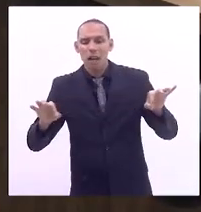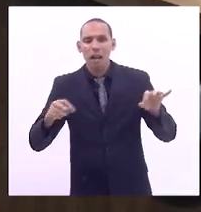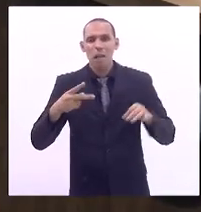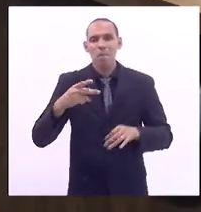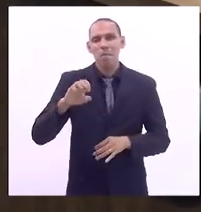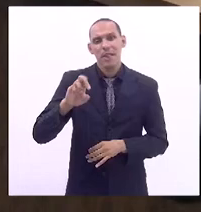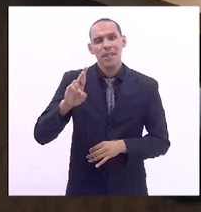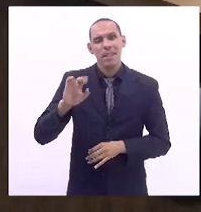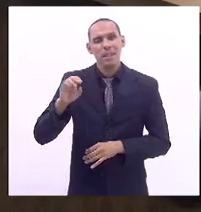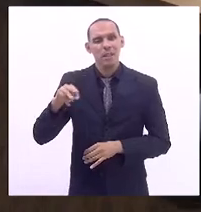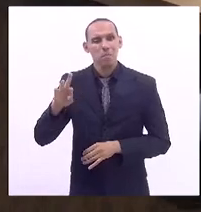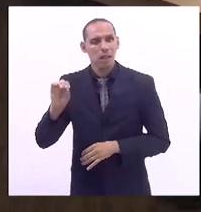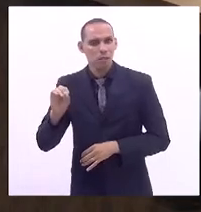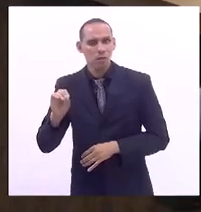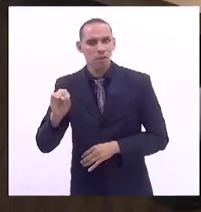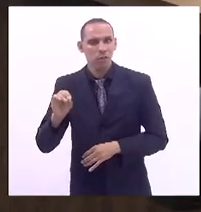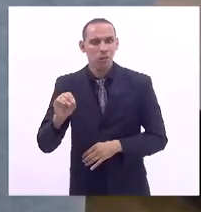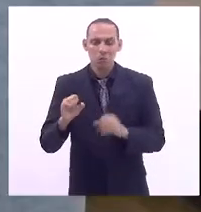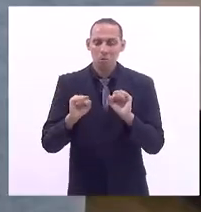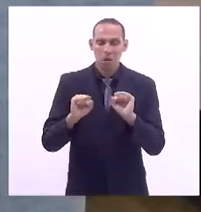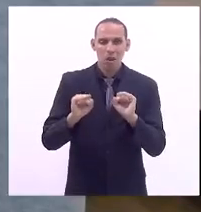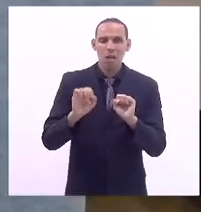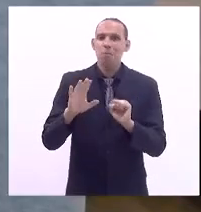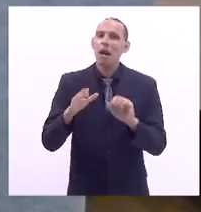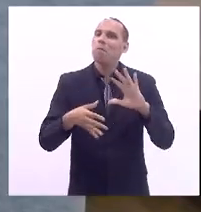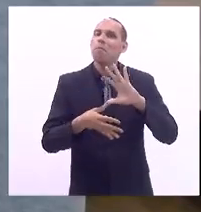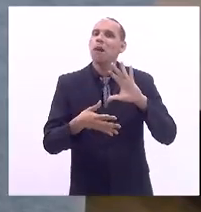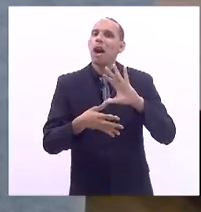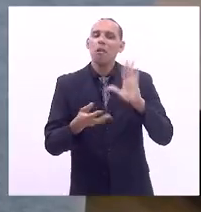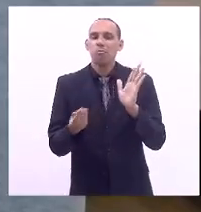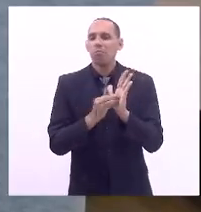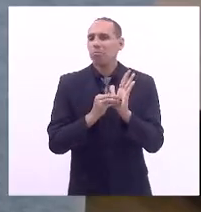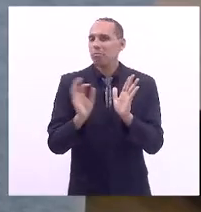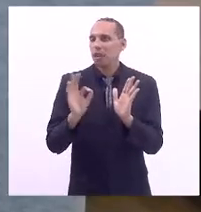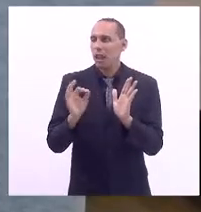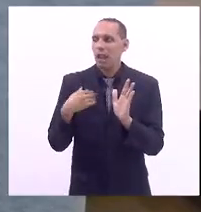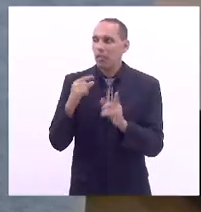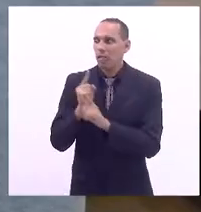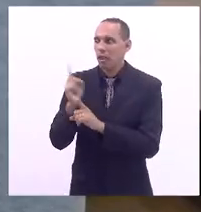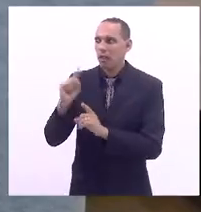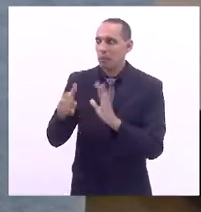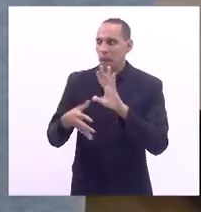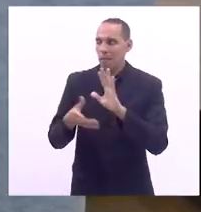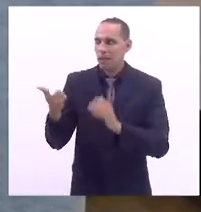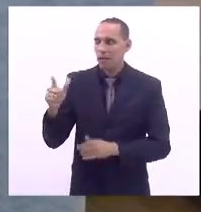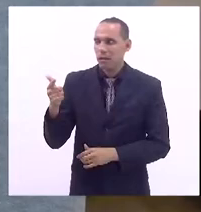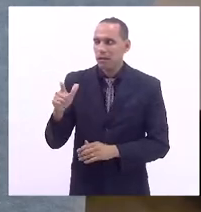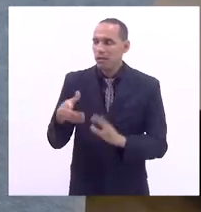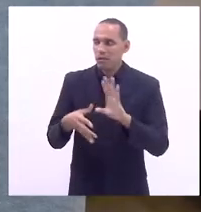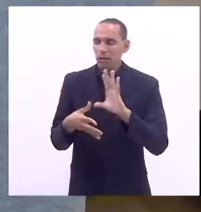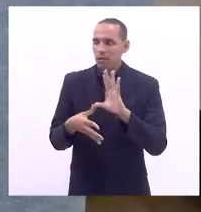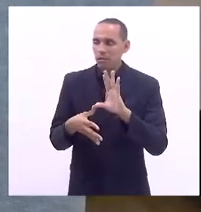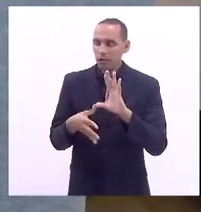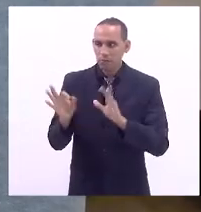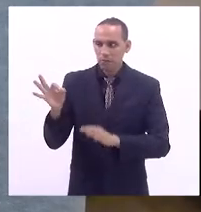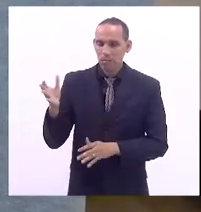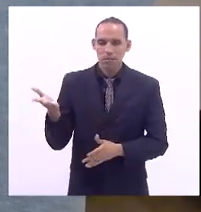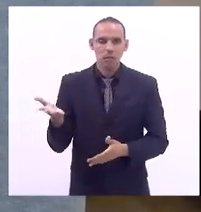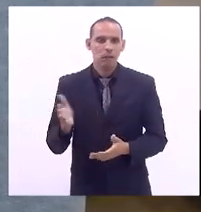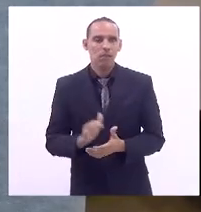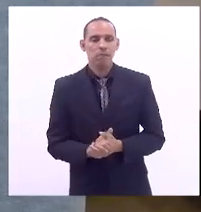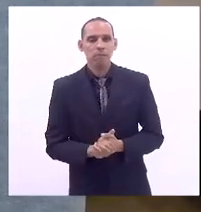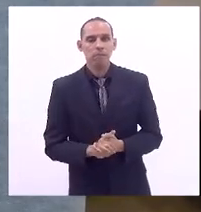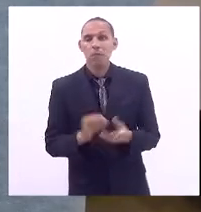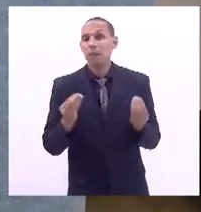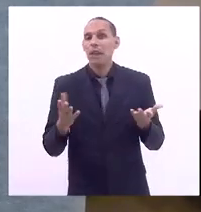botar uma Pinha da rua Não eu não achei mapa mapa mapa exatamente